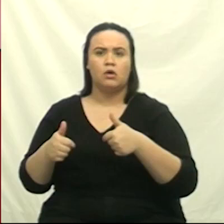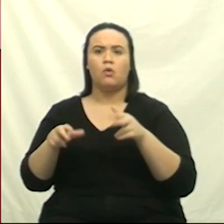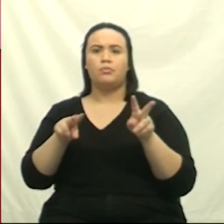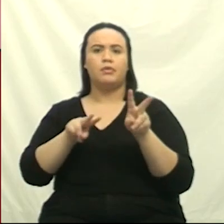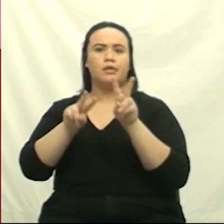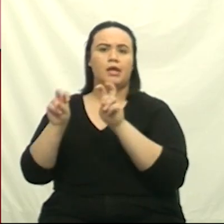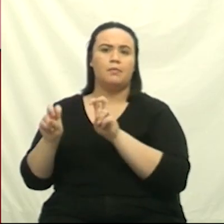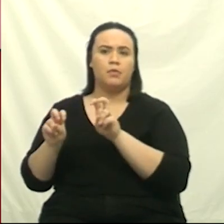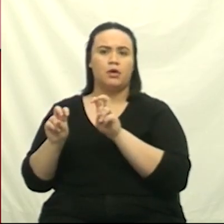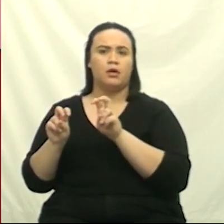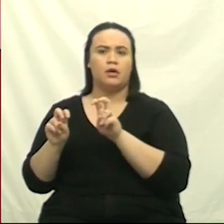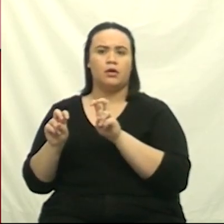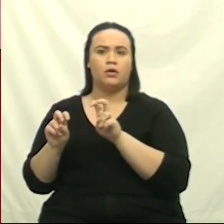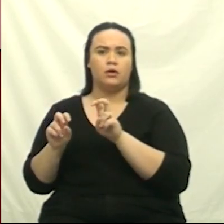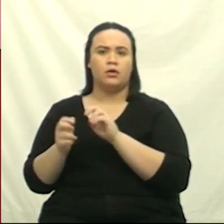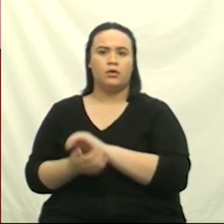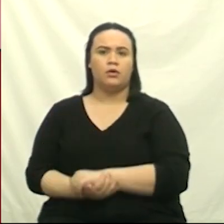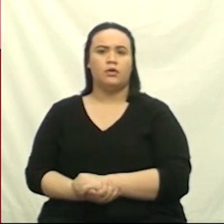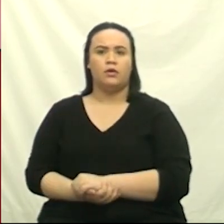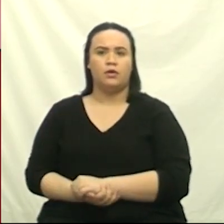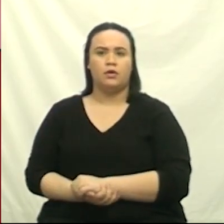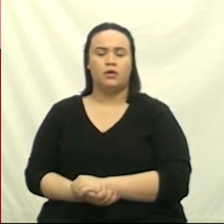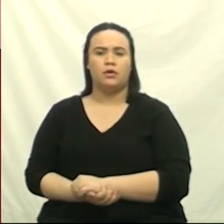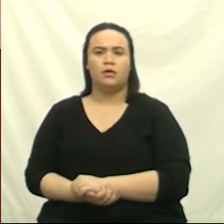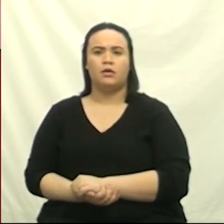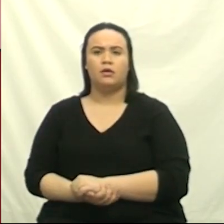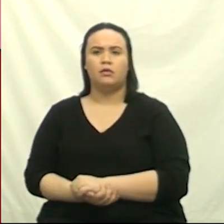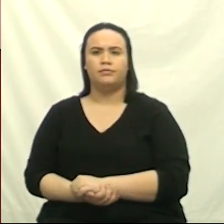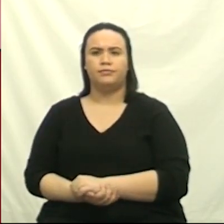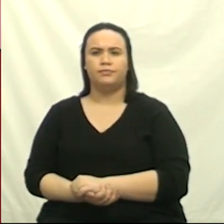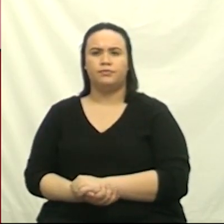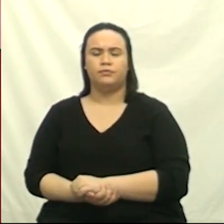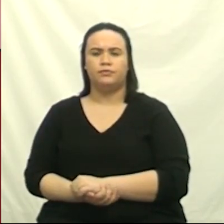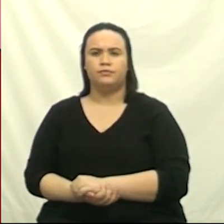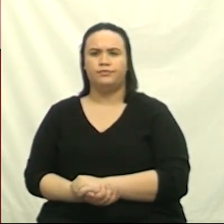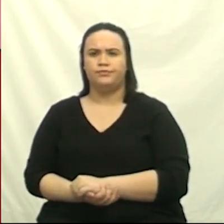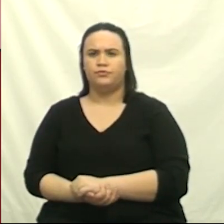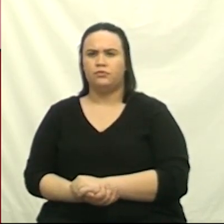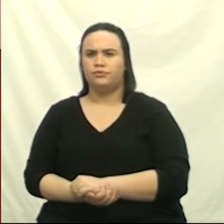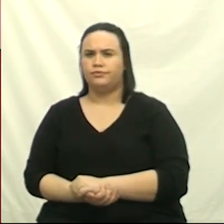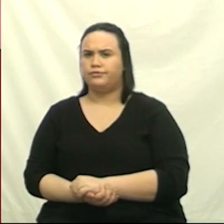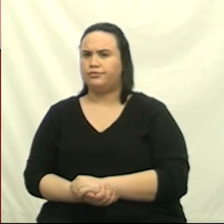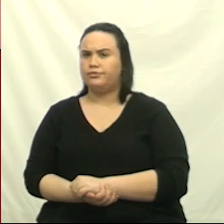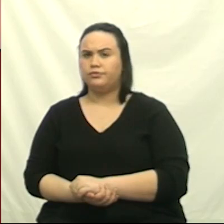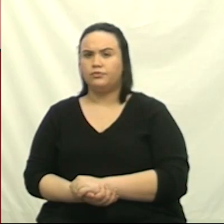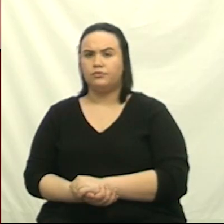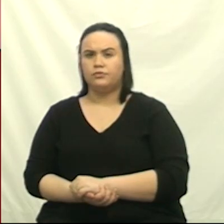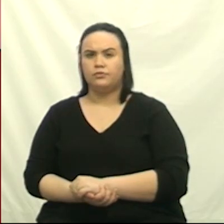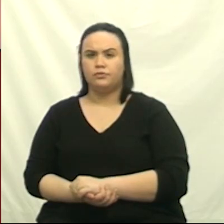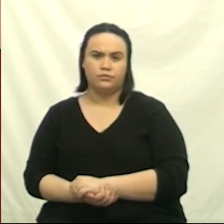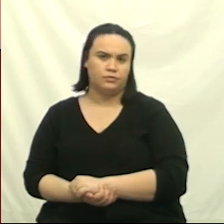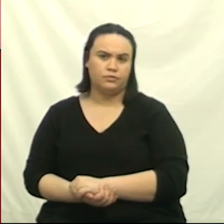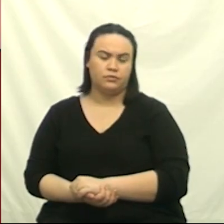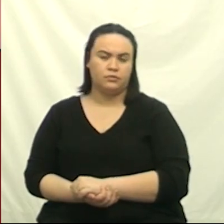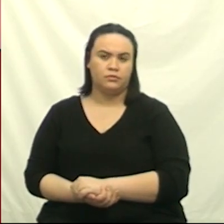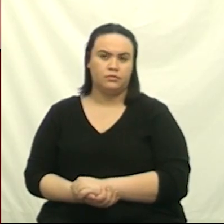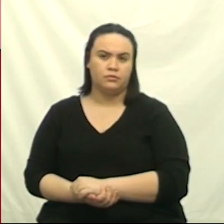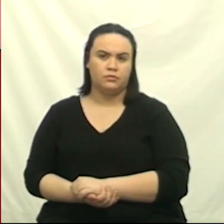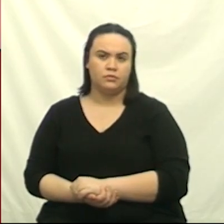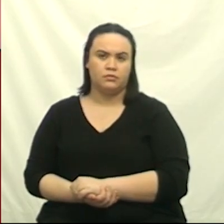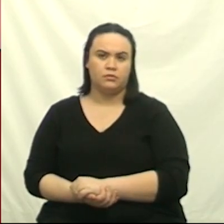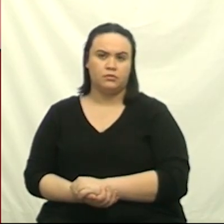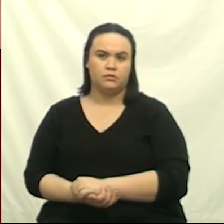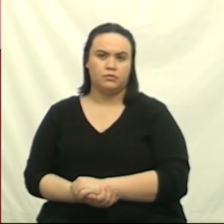o próprio fazenda fotovoltaica que é uma questão da transição das